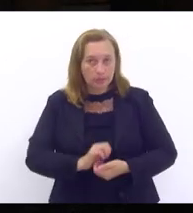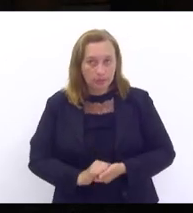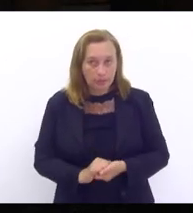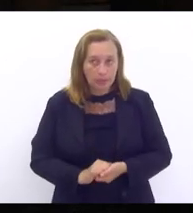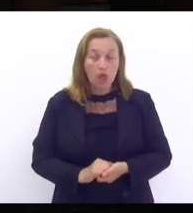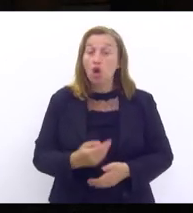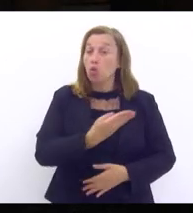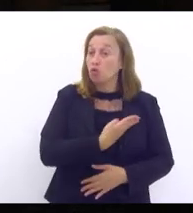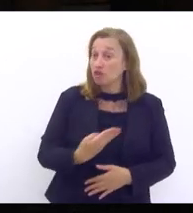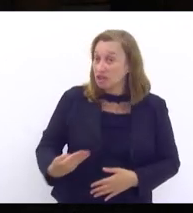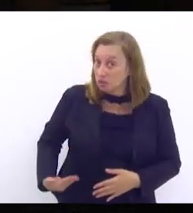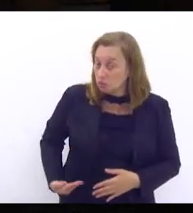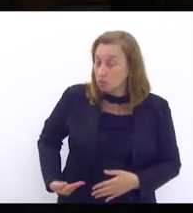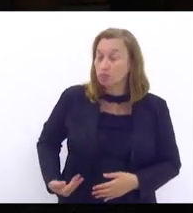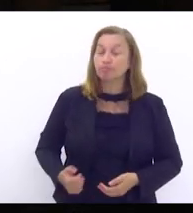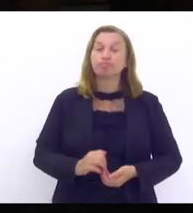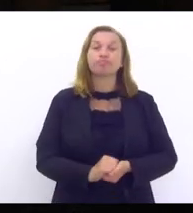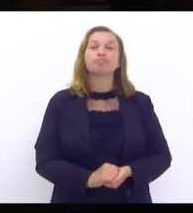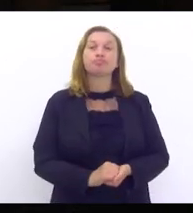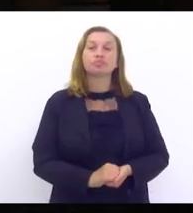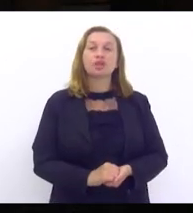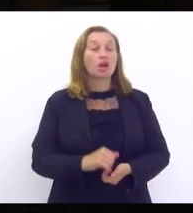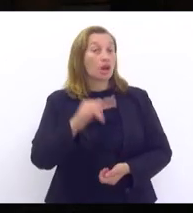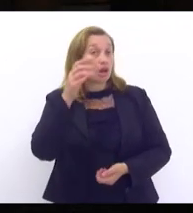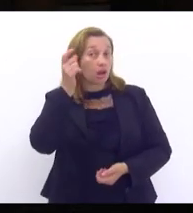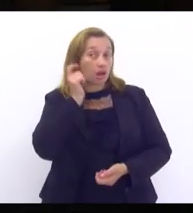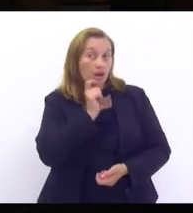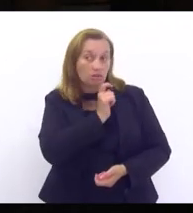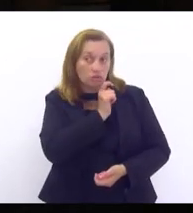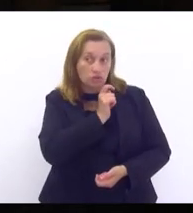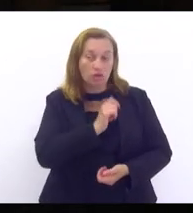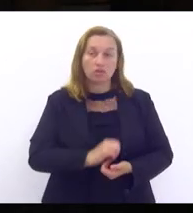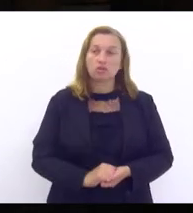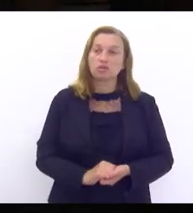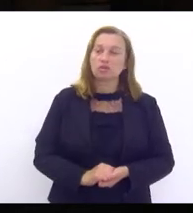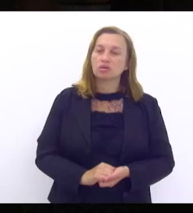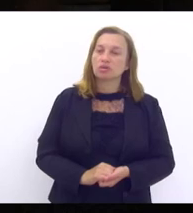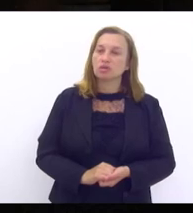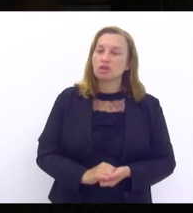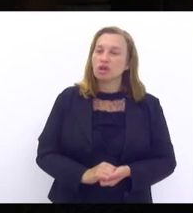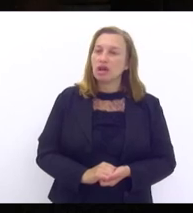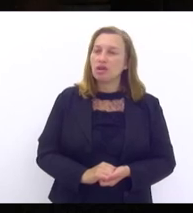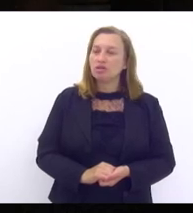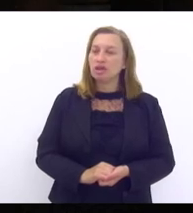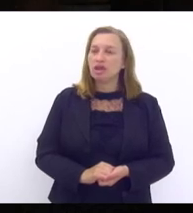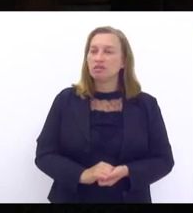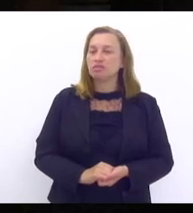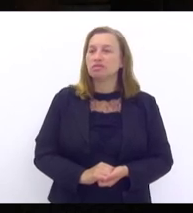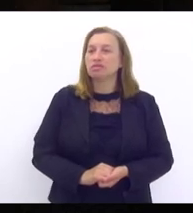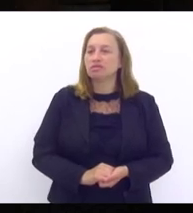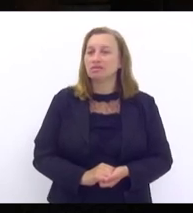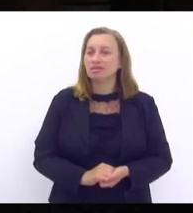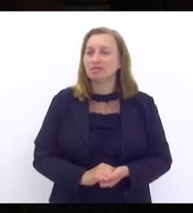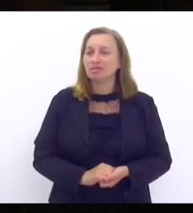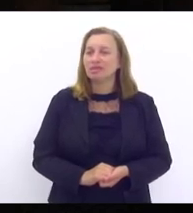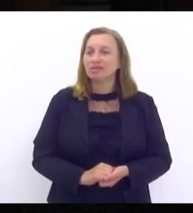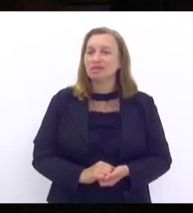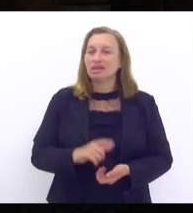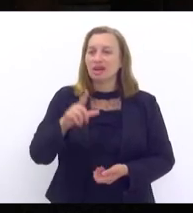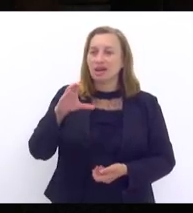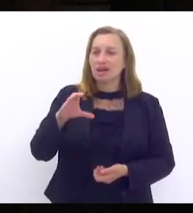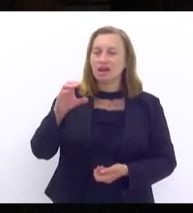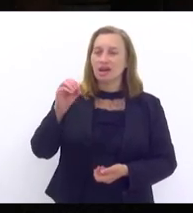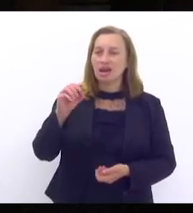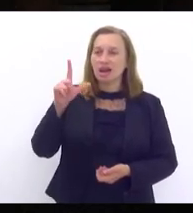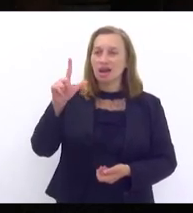O governador Cláudio Castro, o caloteiro que está no Palácio Laranjeiras, mais